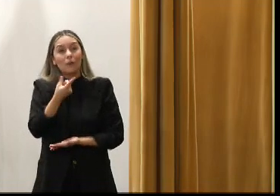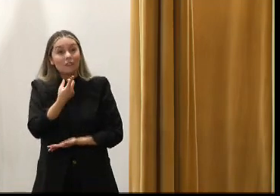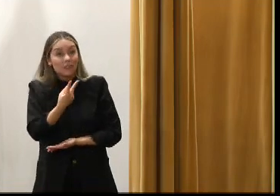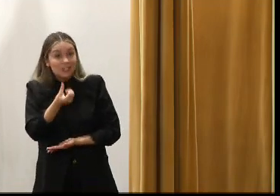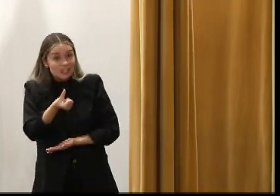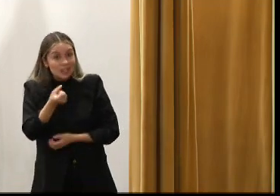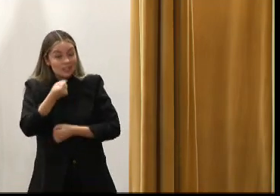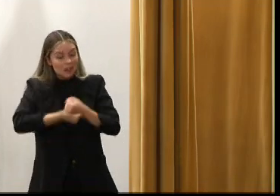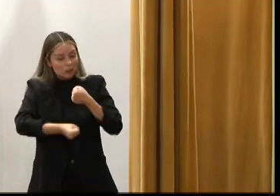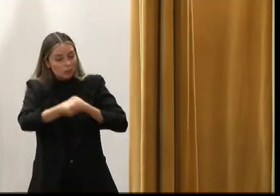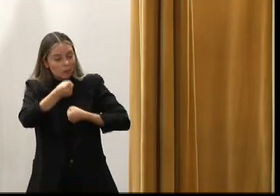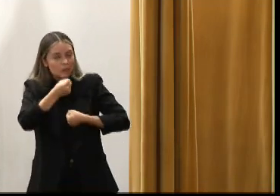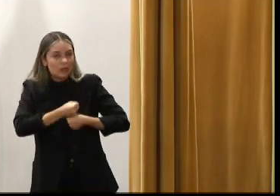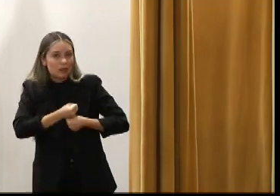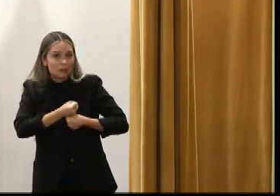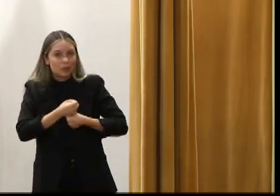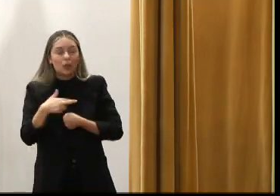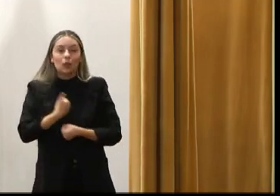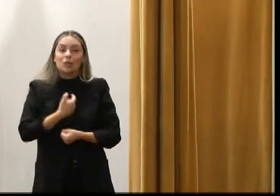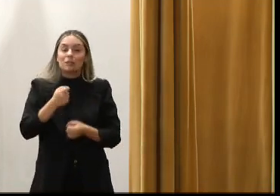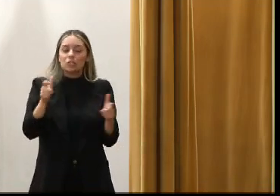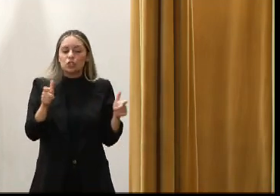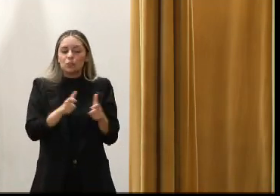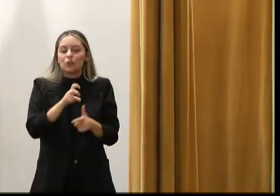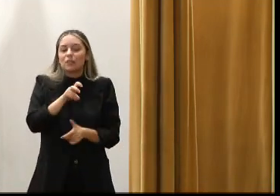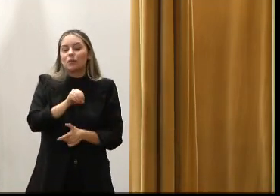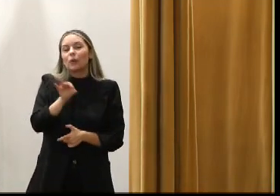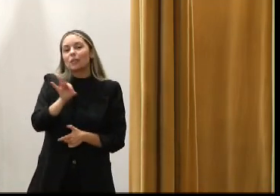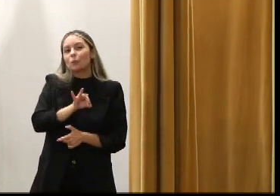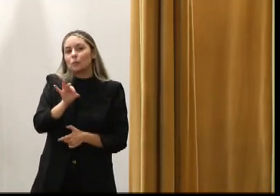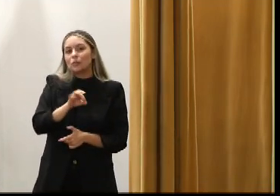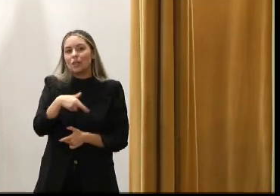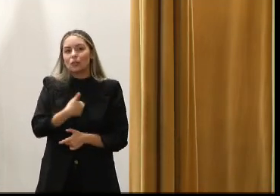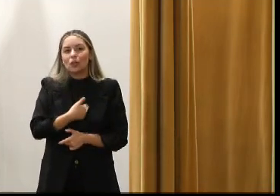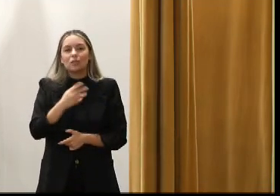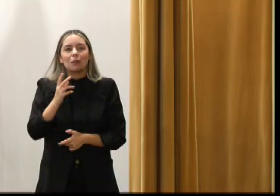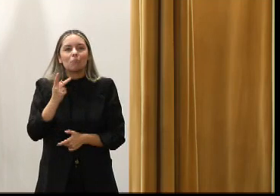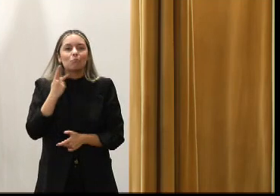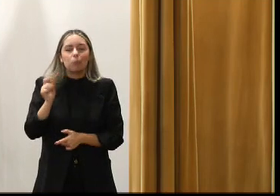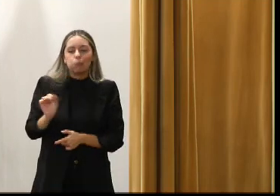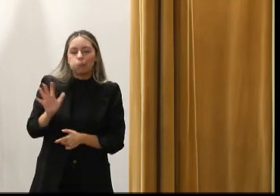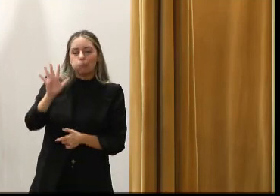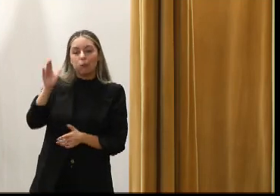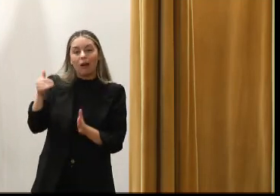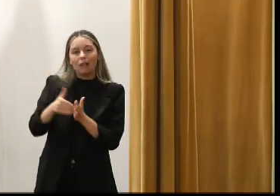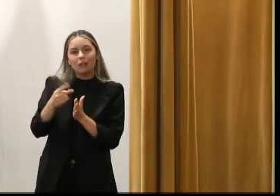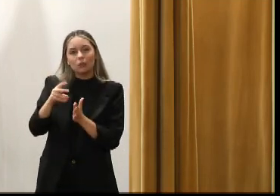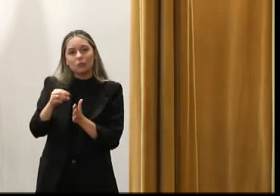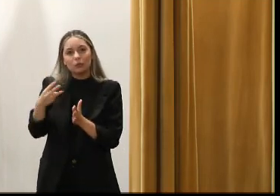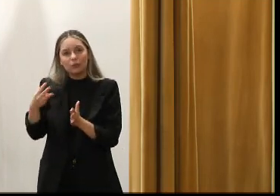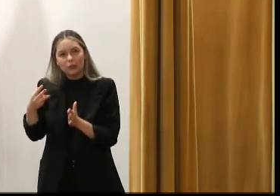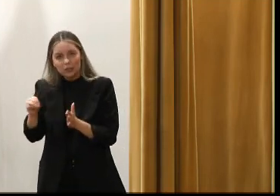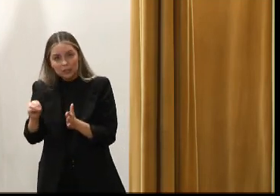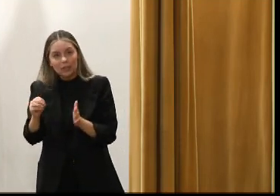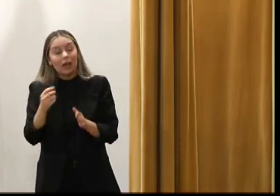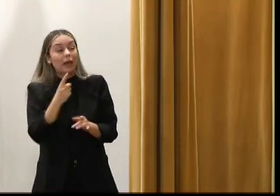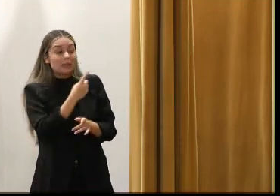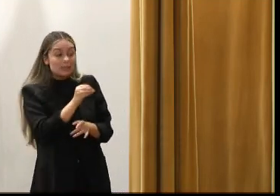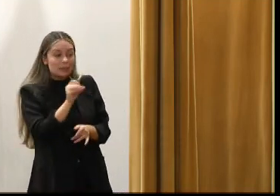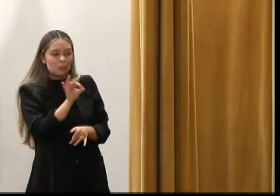passado, onde nós temos que reduzir em 50% a nossa emissão de gases até 2030 e 100% até